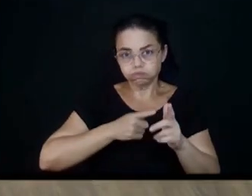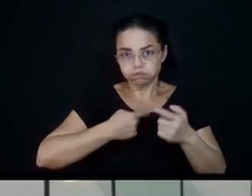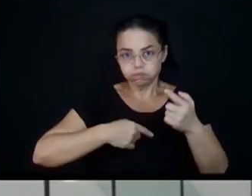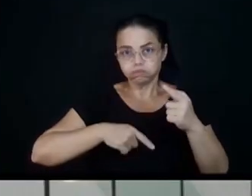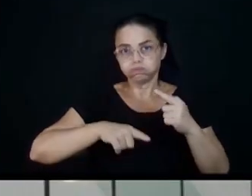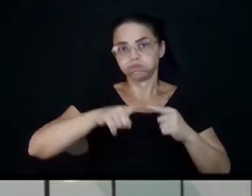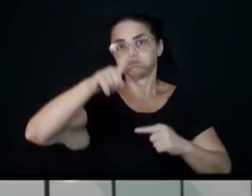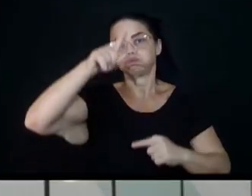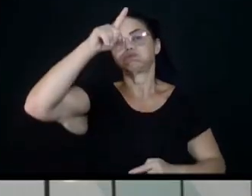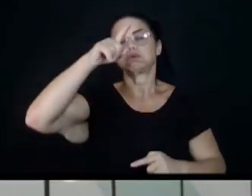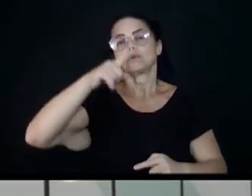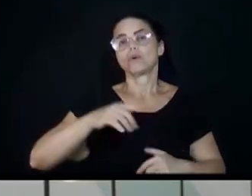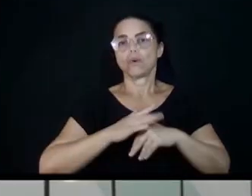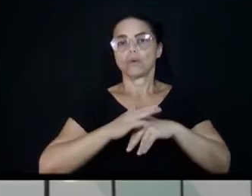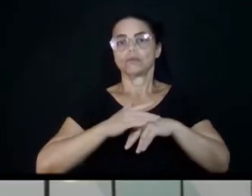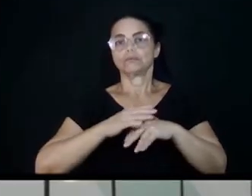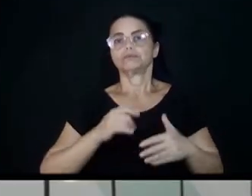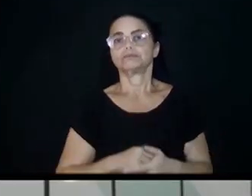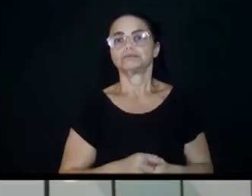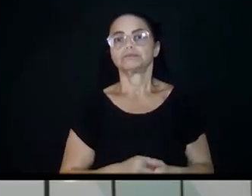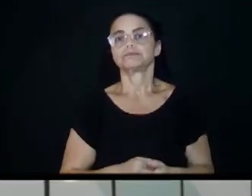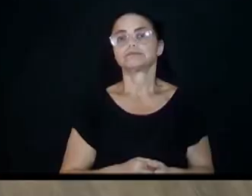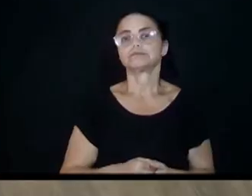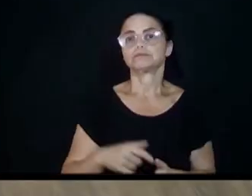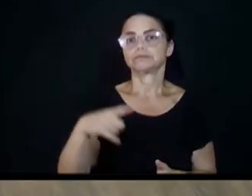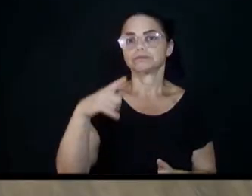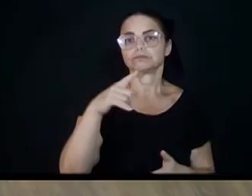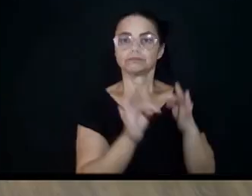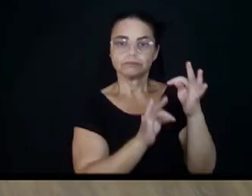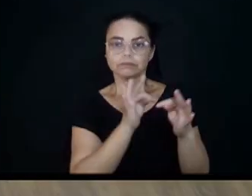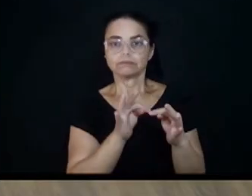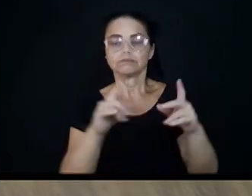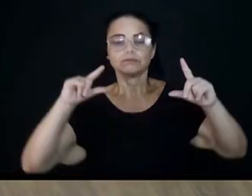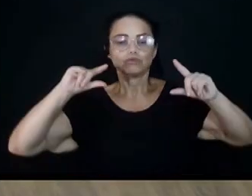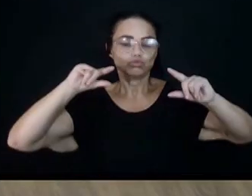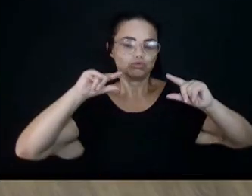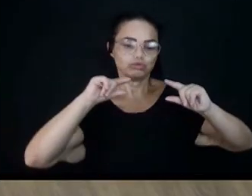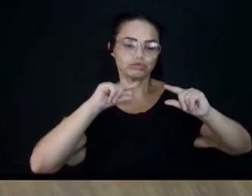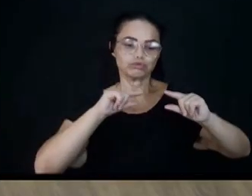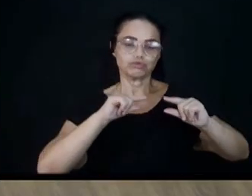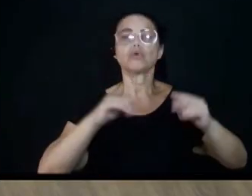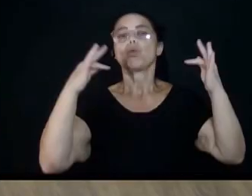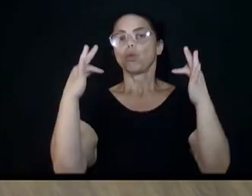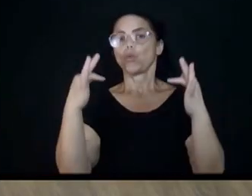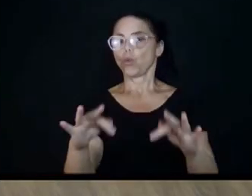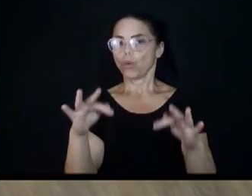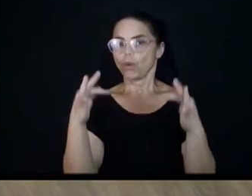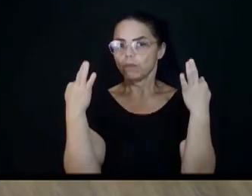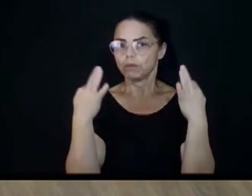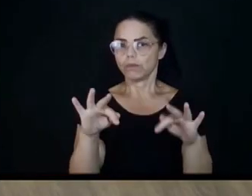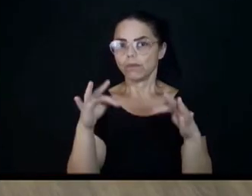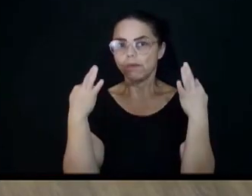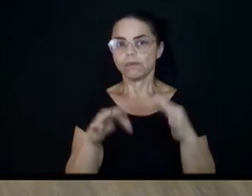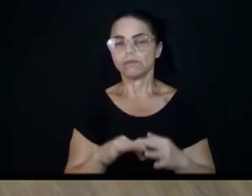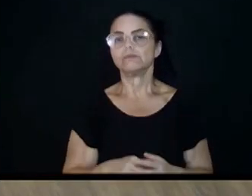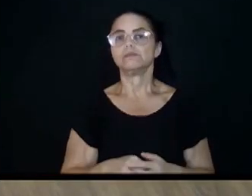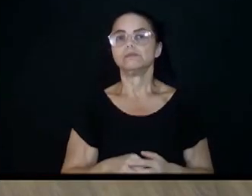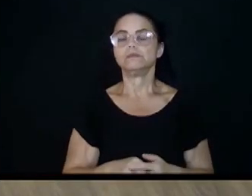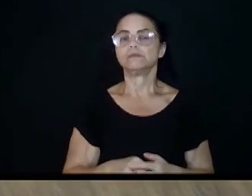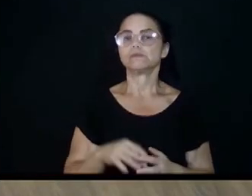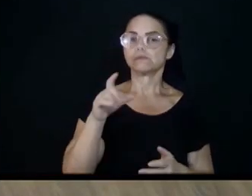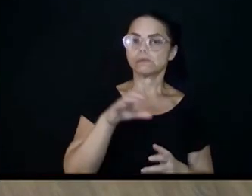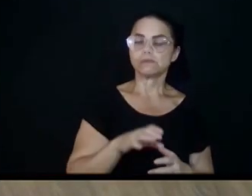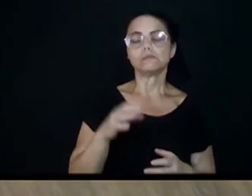também, né, doutor Rafael, ele tende a diminuir as dores, né, como foi mencionado, depende do grau que